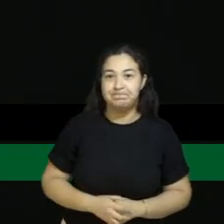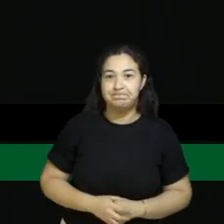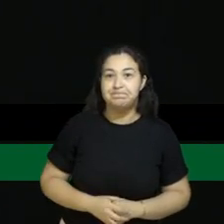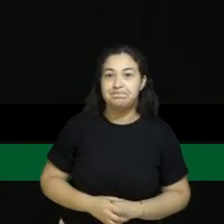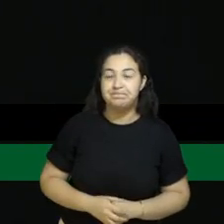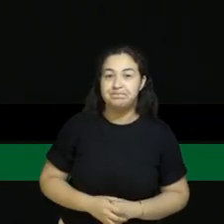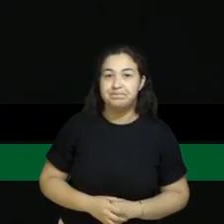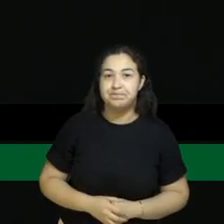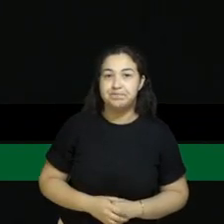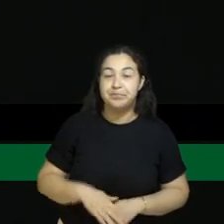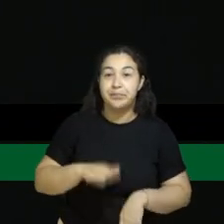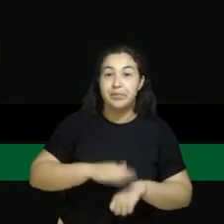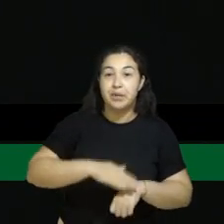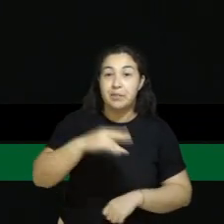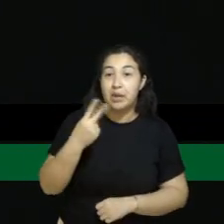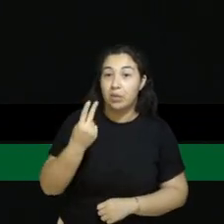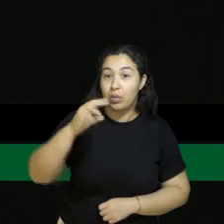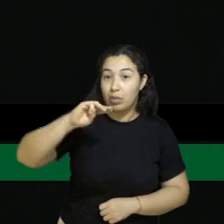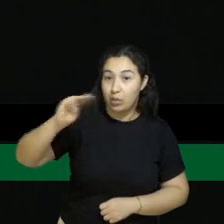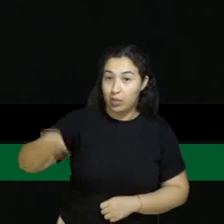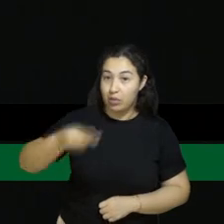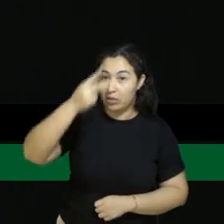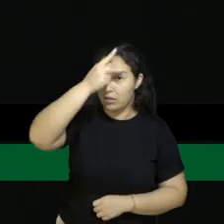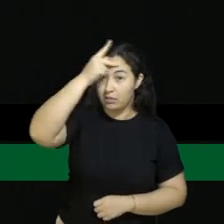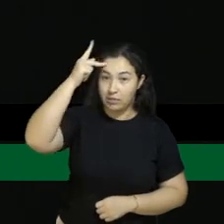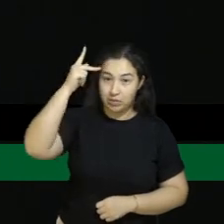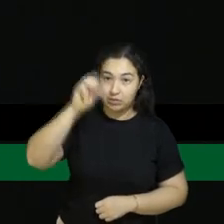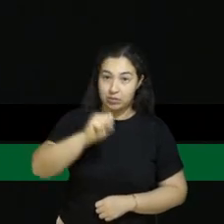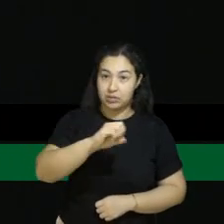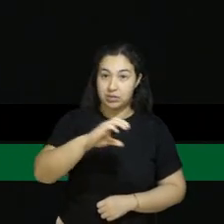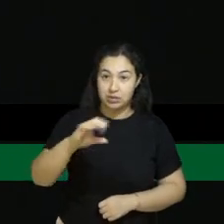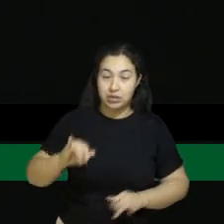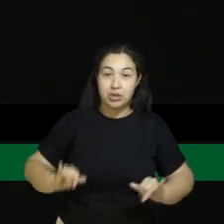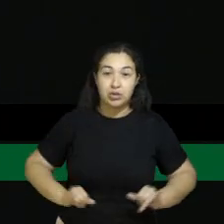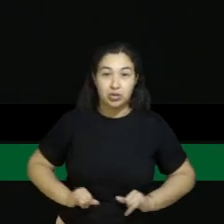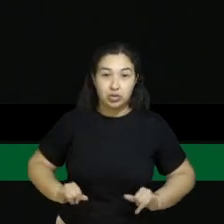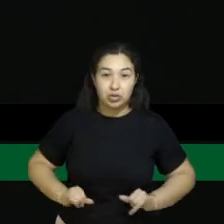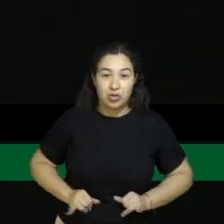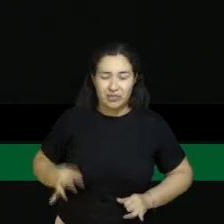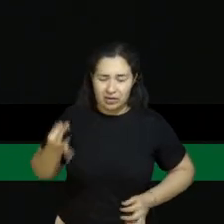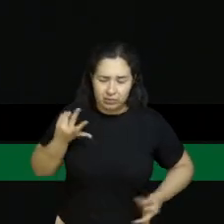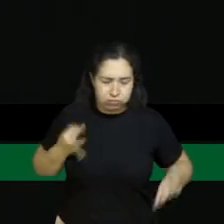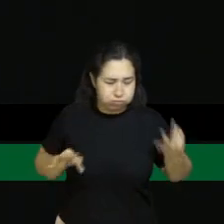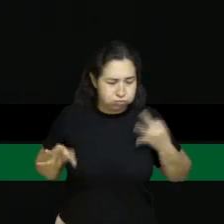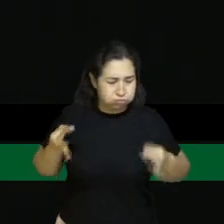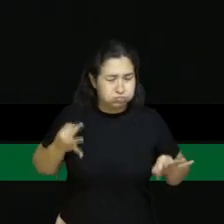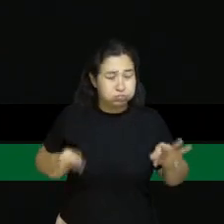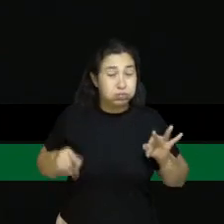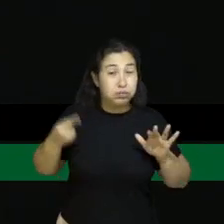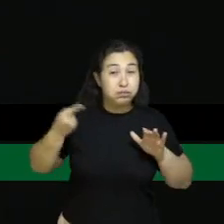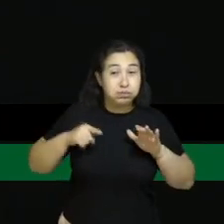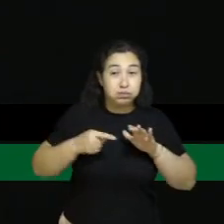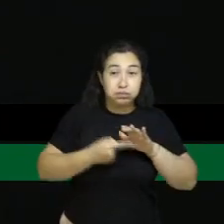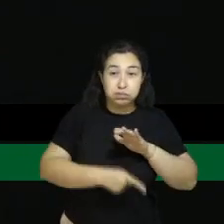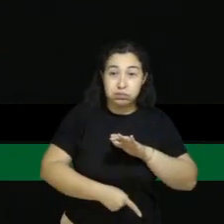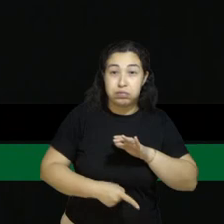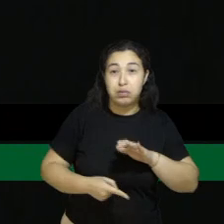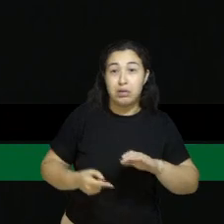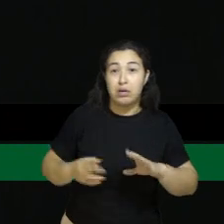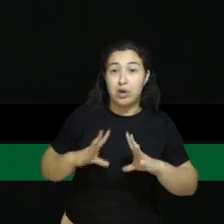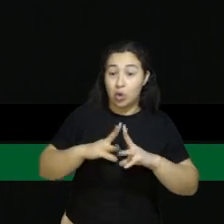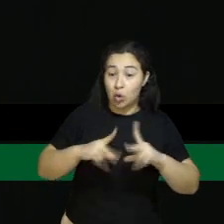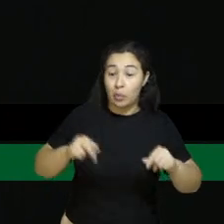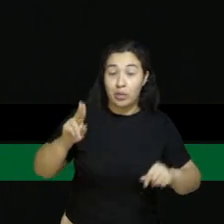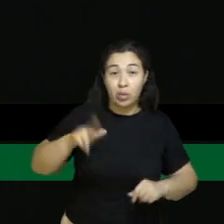Mais de 2 milhões de pessoas em Santa Catarina sofrem com dores crônicas. E nós estamos,